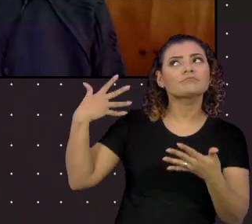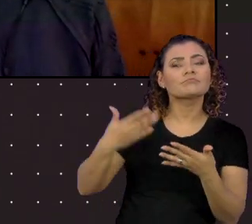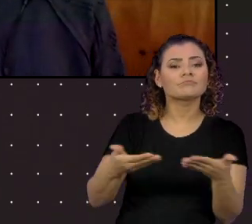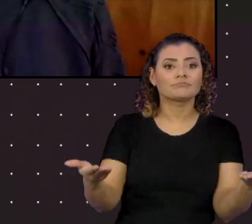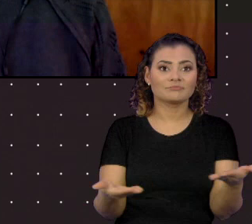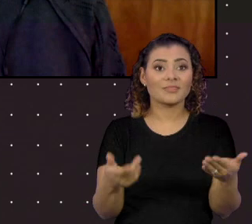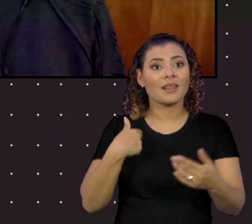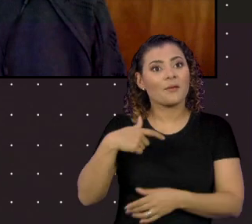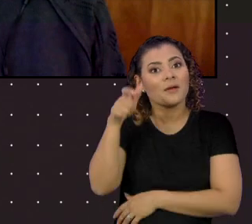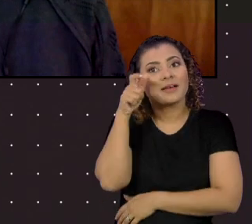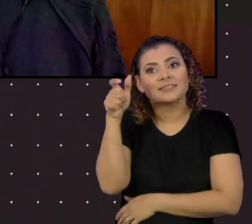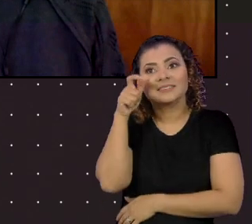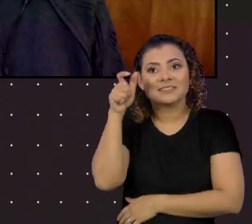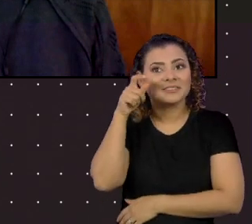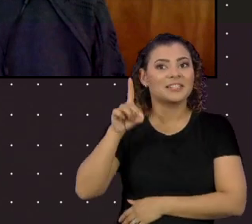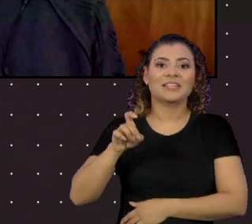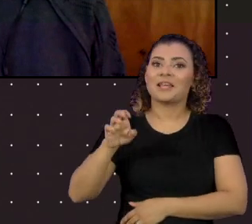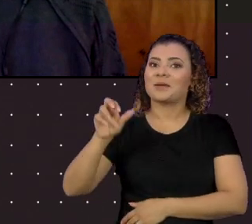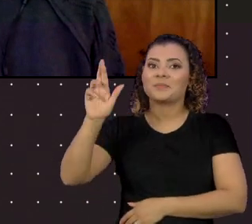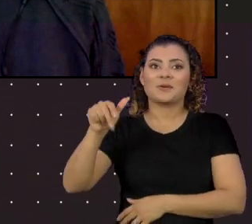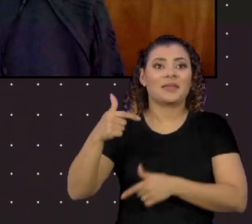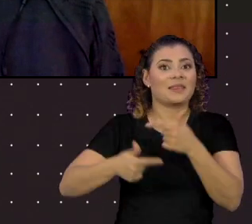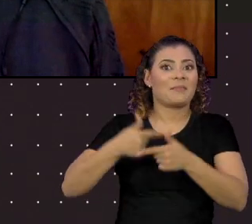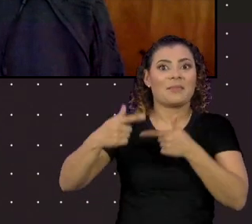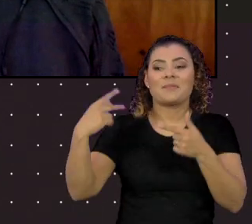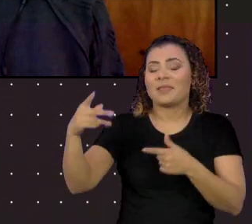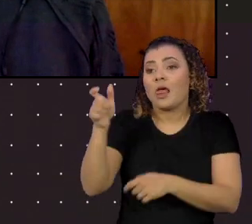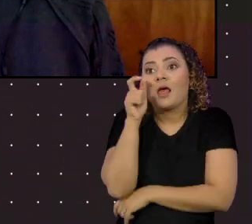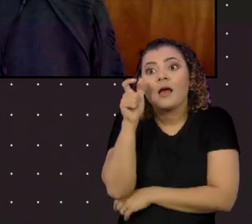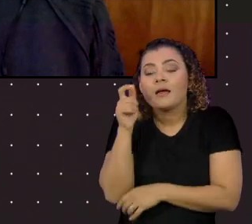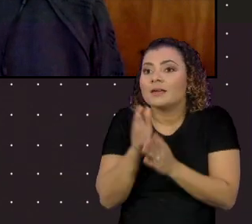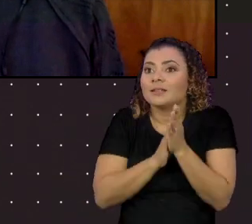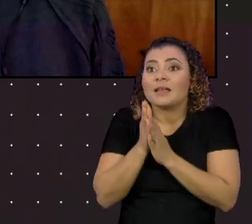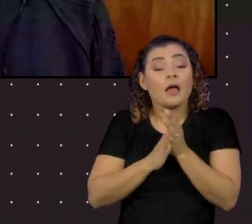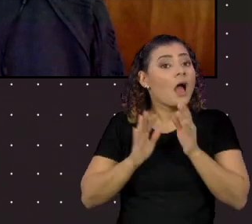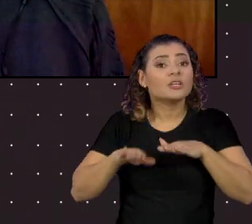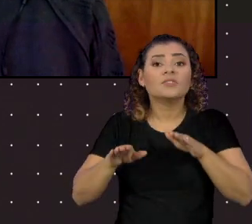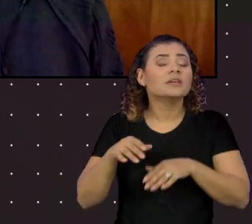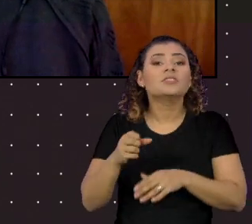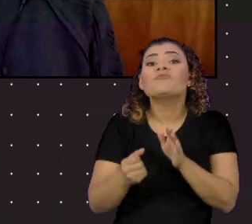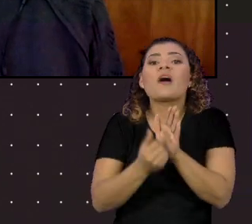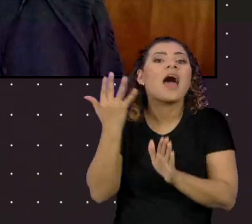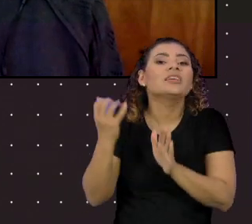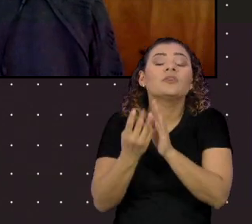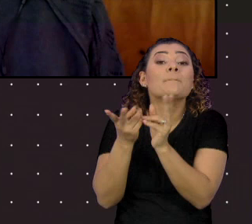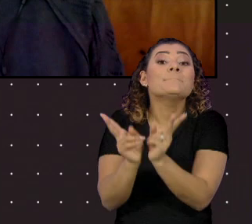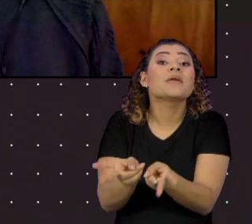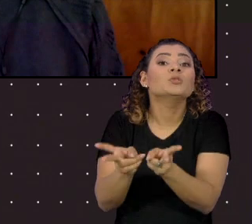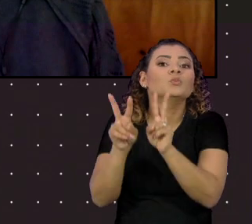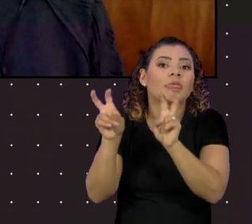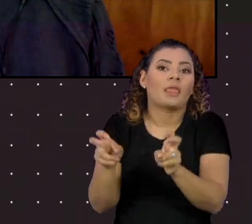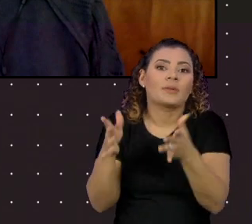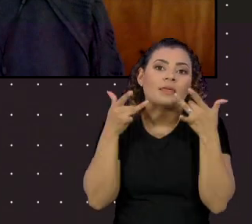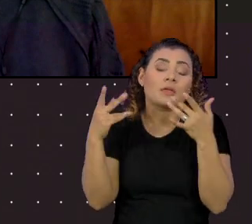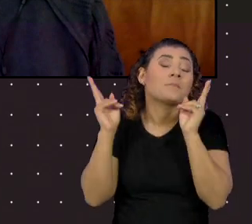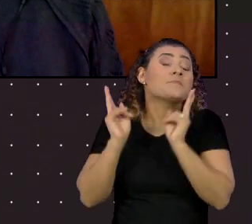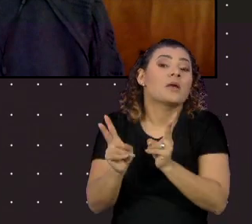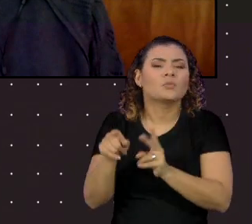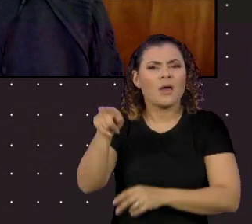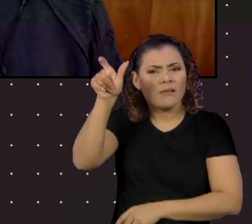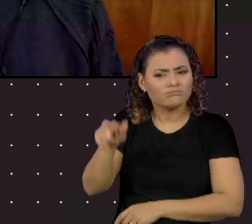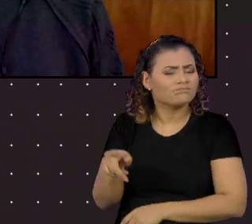mais assistiu a Débora em cena. Às vezes a mesma peça, centenas de vezes. Ela é uma